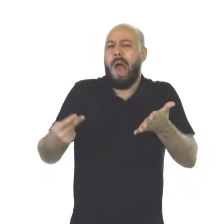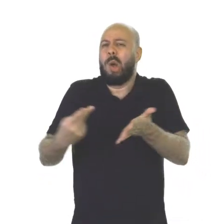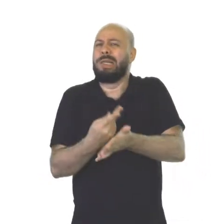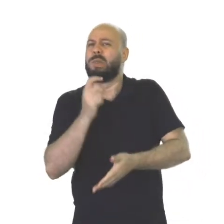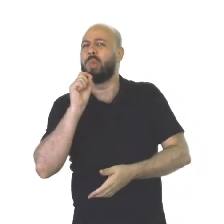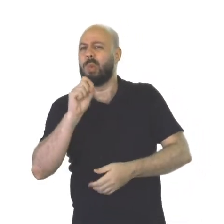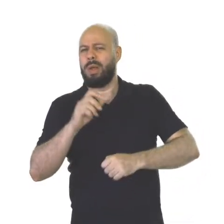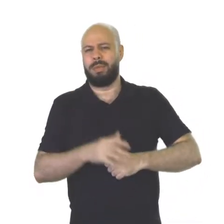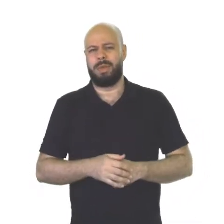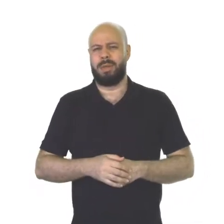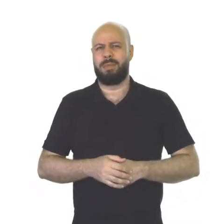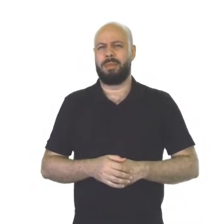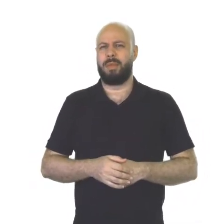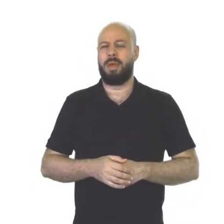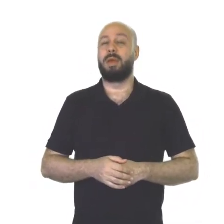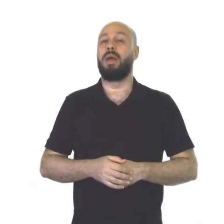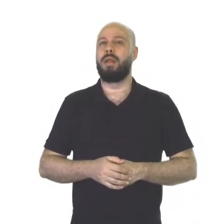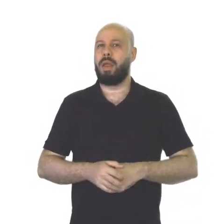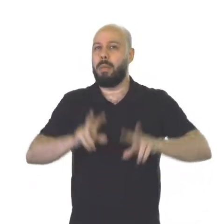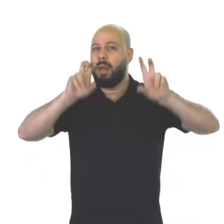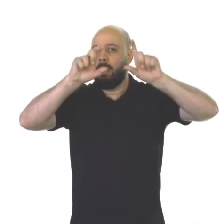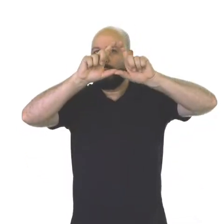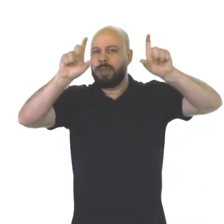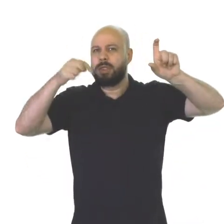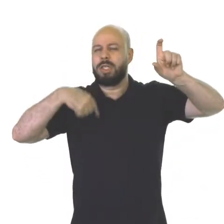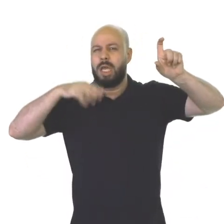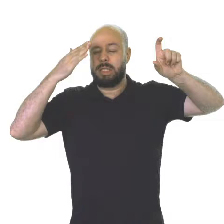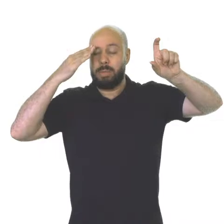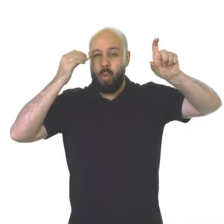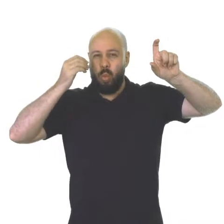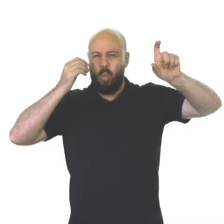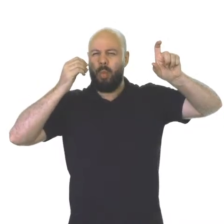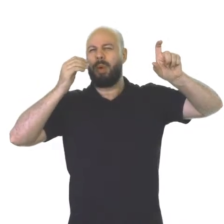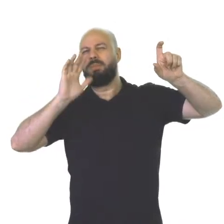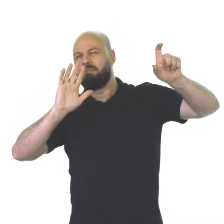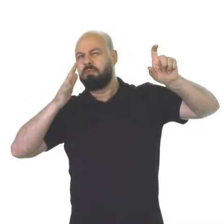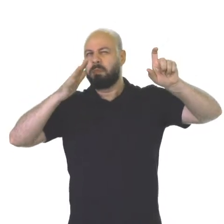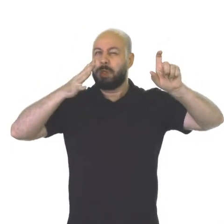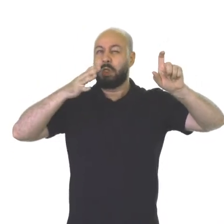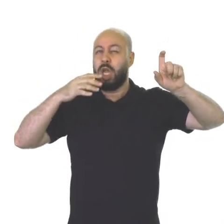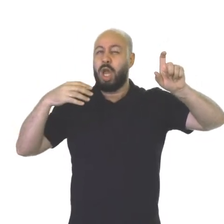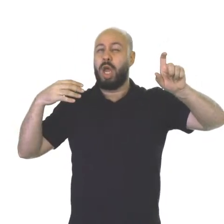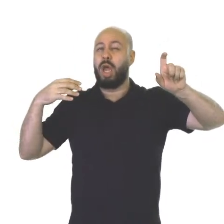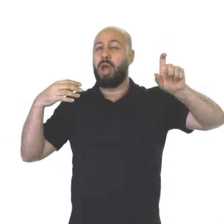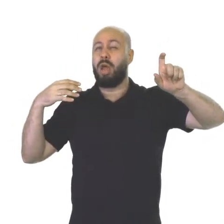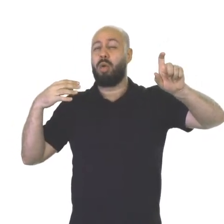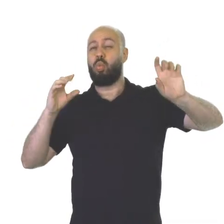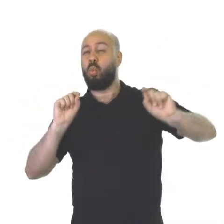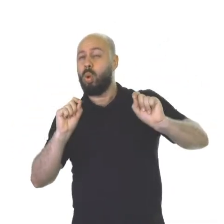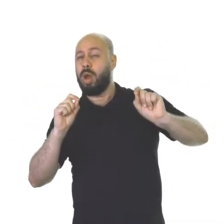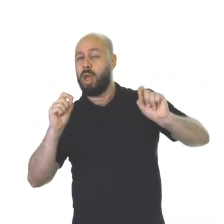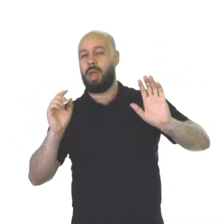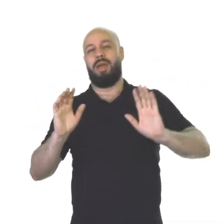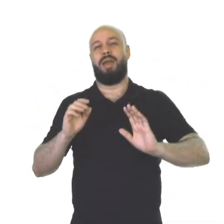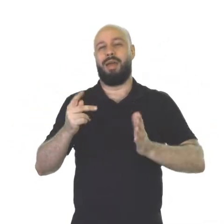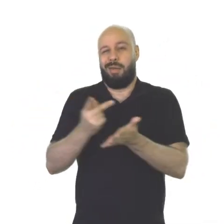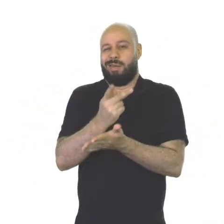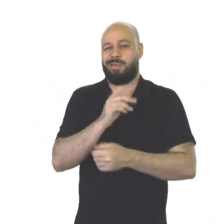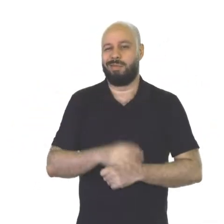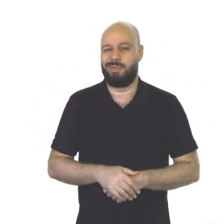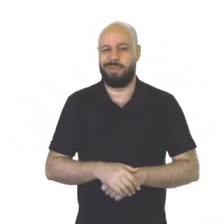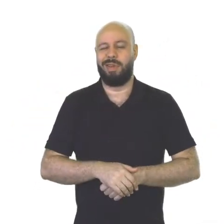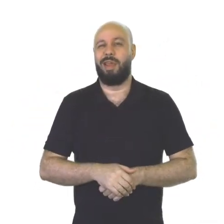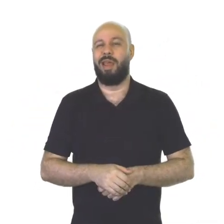manchete, não só a Lídia, ela já me deu uma ideia de o que aconteceu, qual foi o fato. Então, a notícia tem